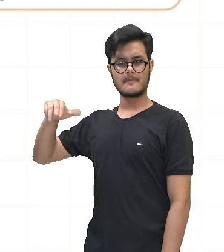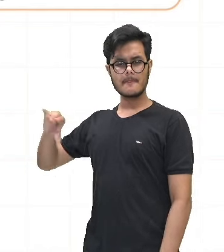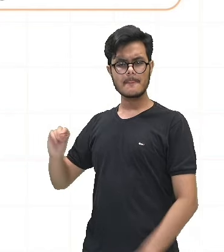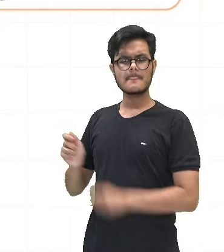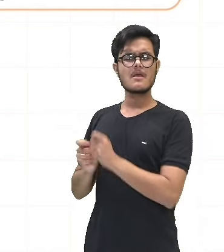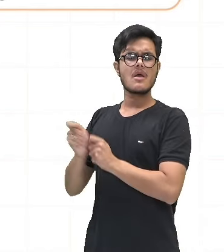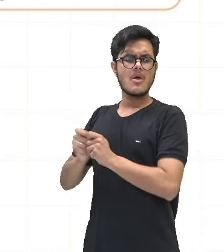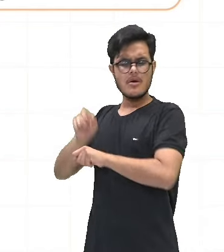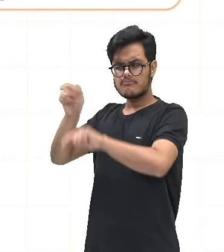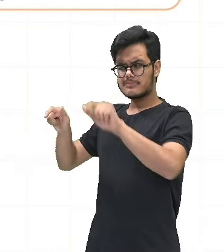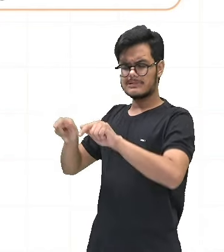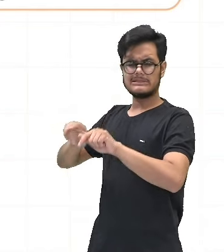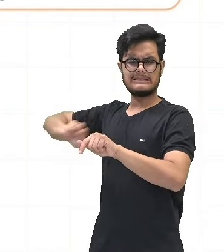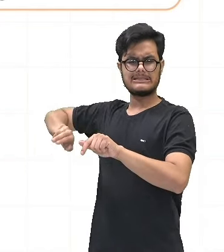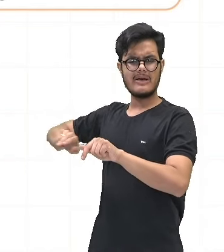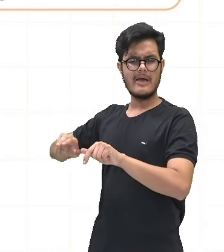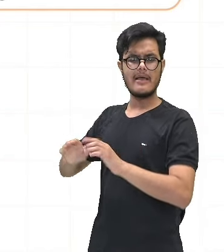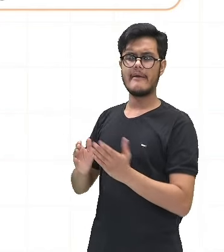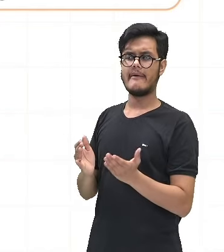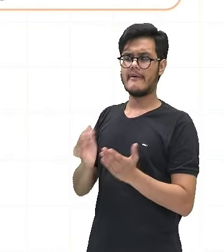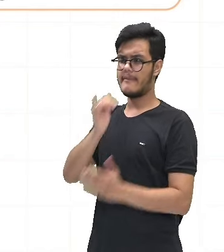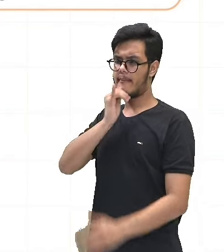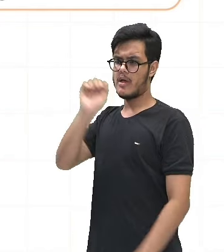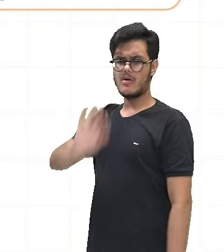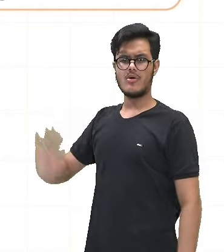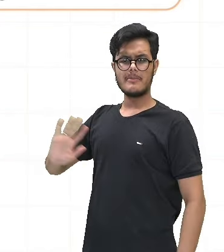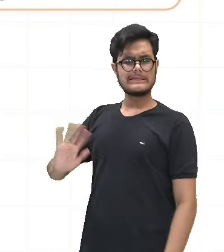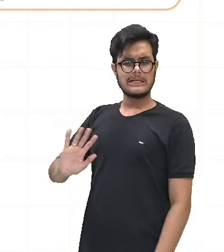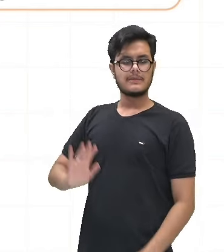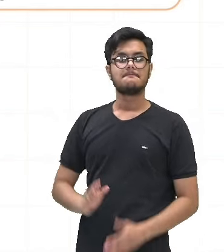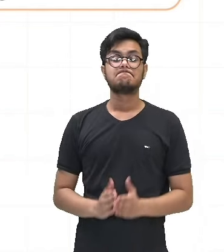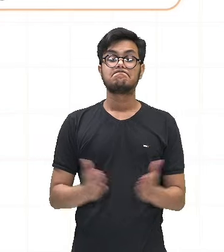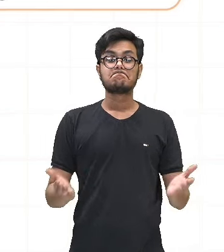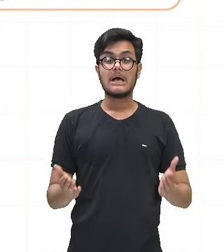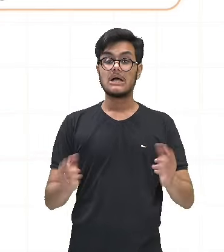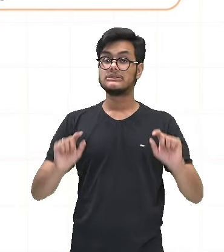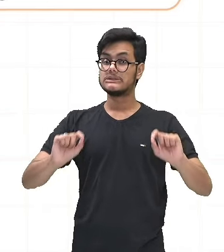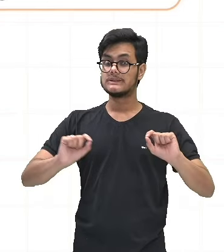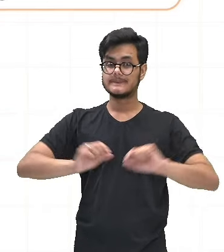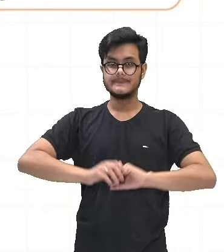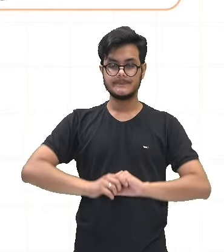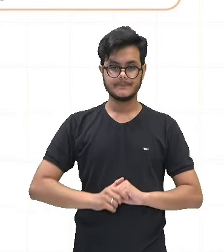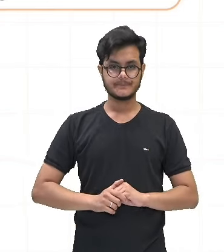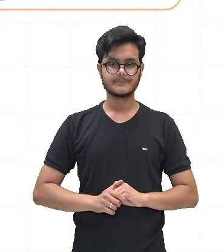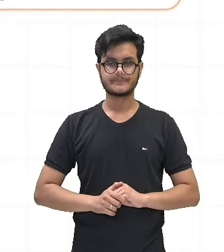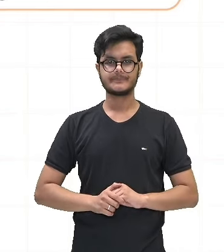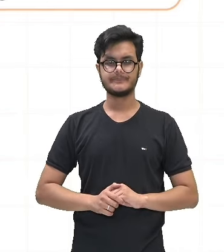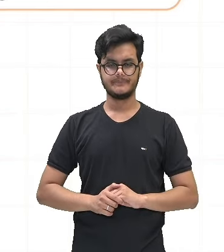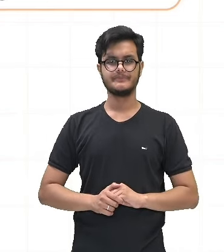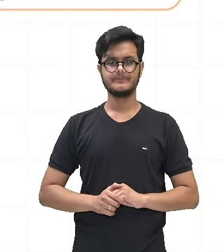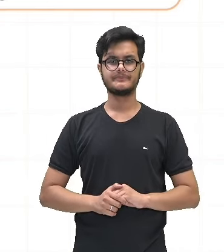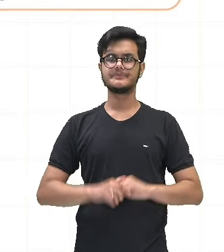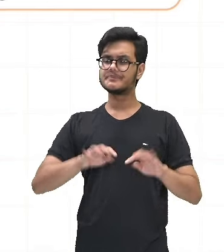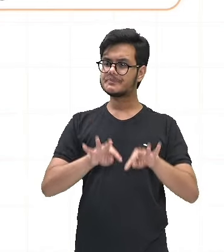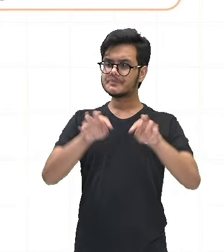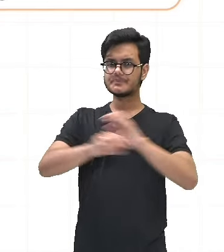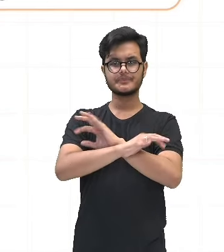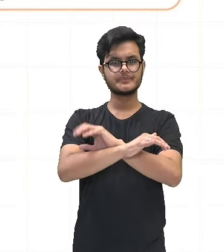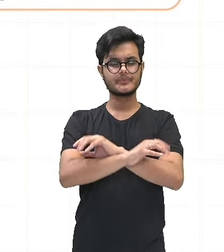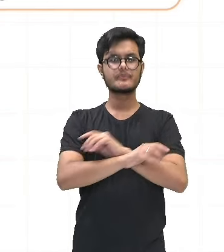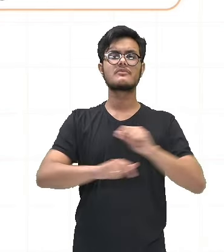por povos que não eram ali europeus. Certo? Isso vai fazer com que as cidades,